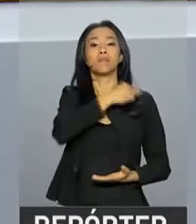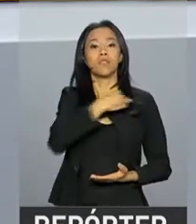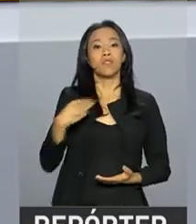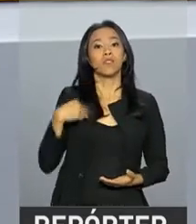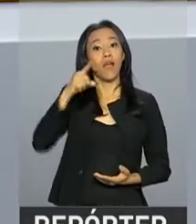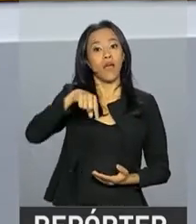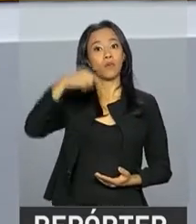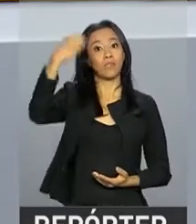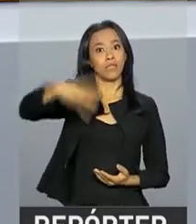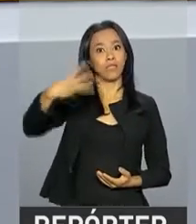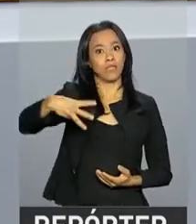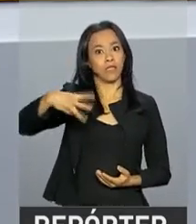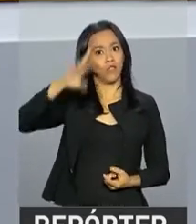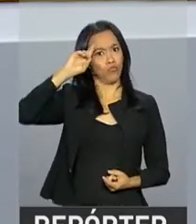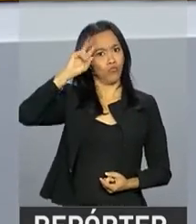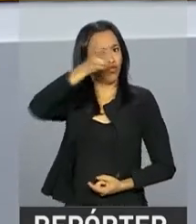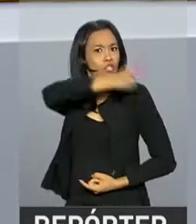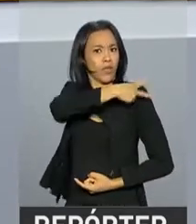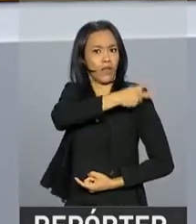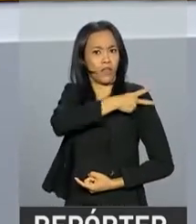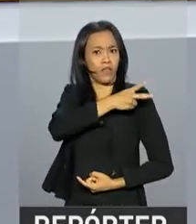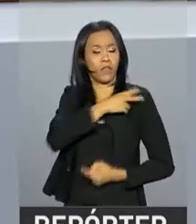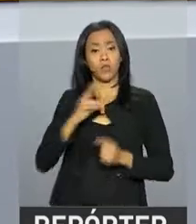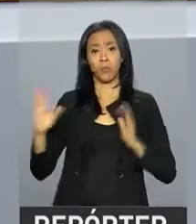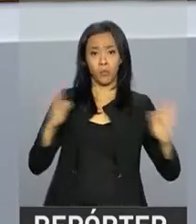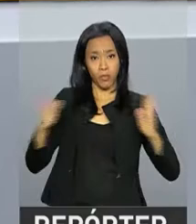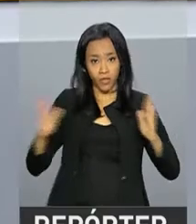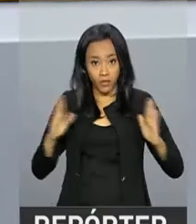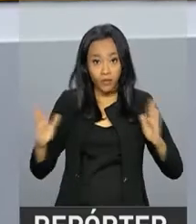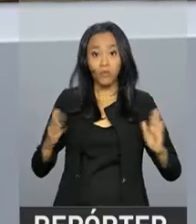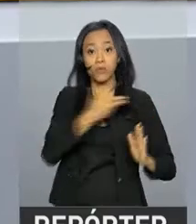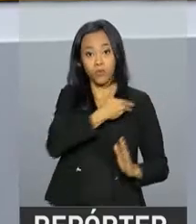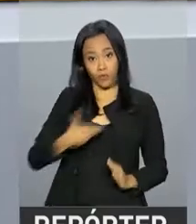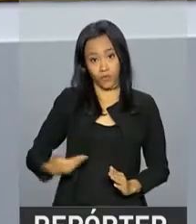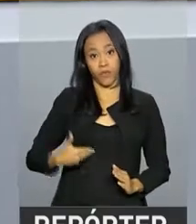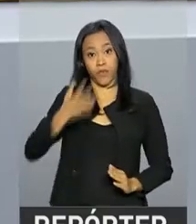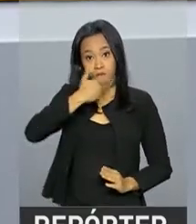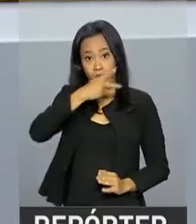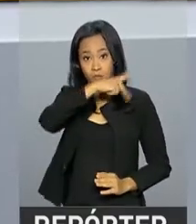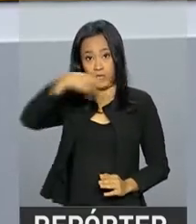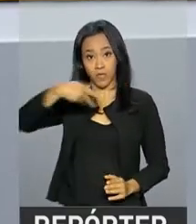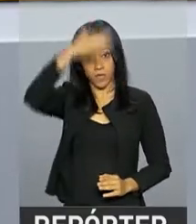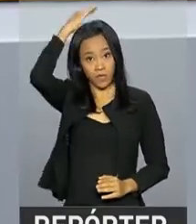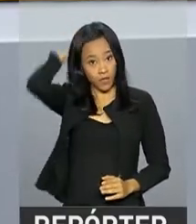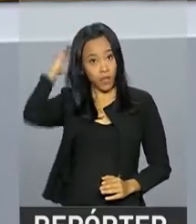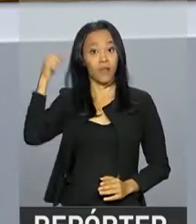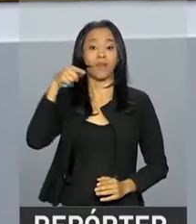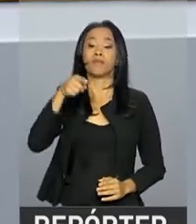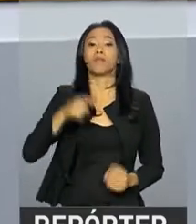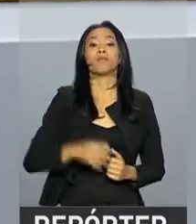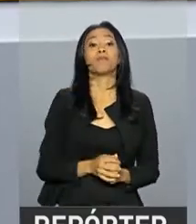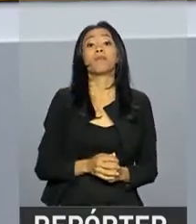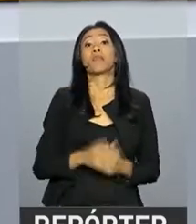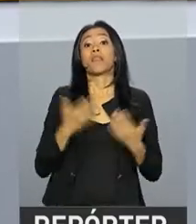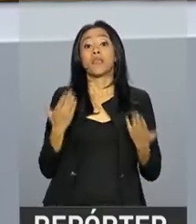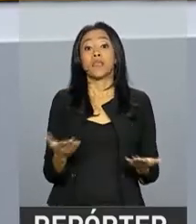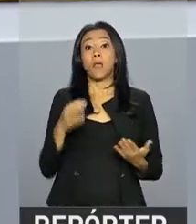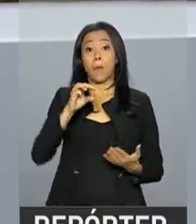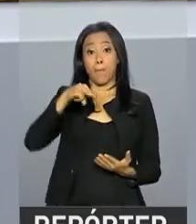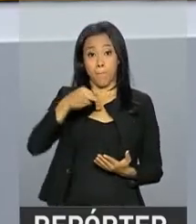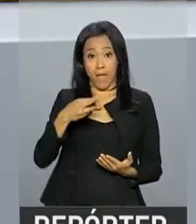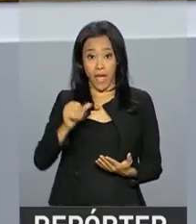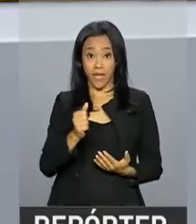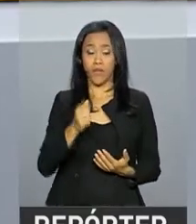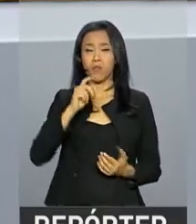do bnds durante a gestão de temer sucedendo maria silvia bastos marques e paulo rabello de castro maria silvia